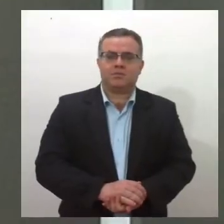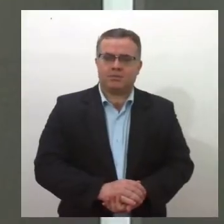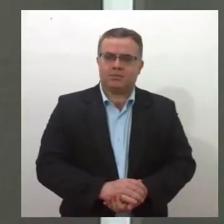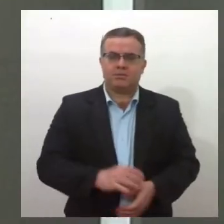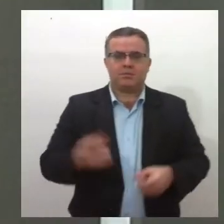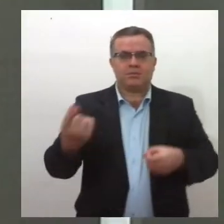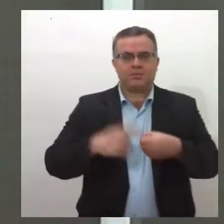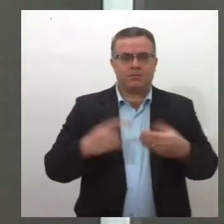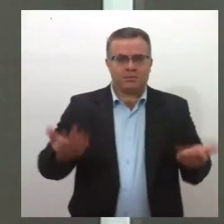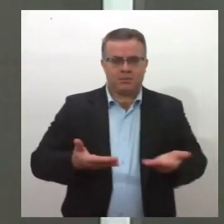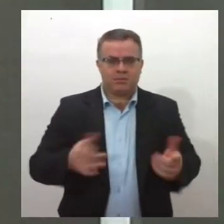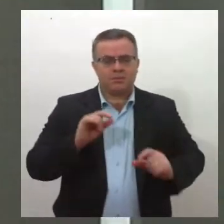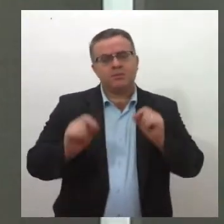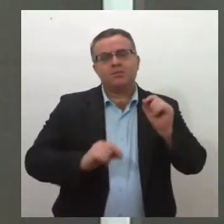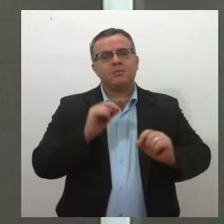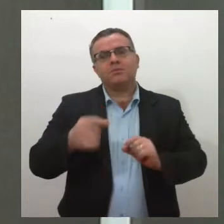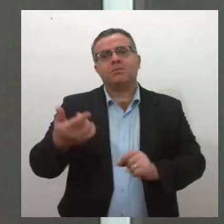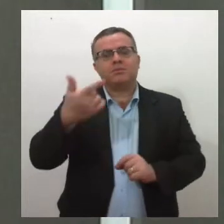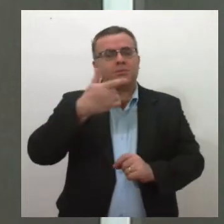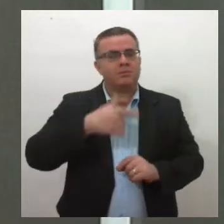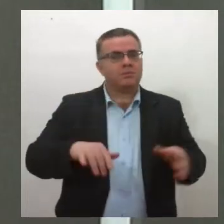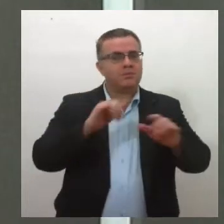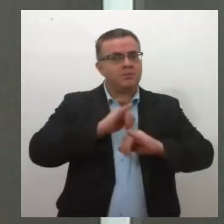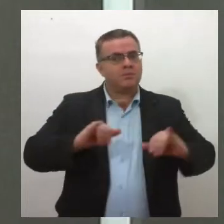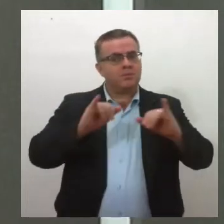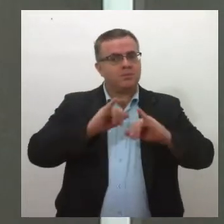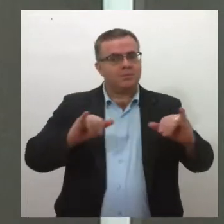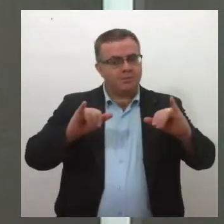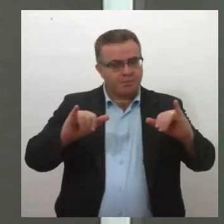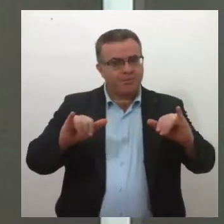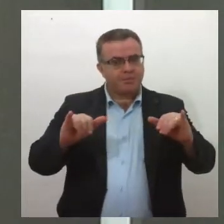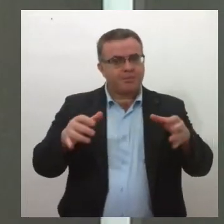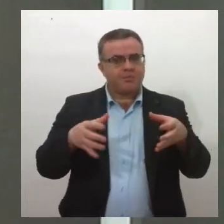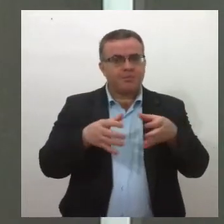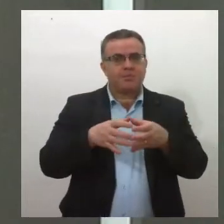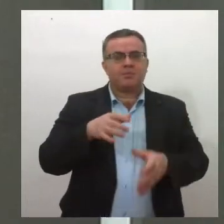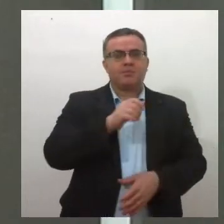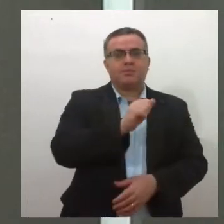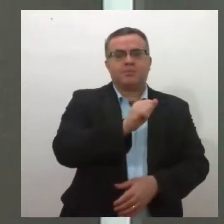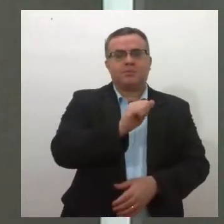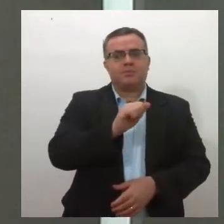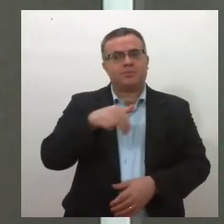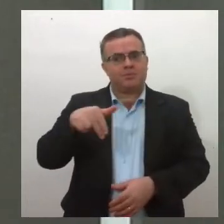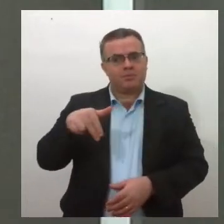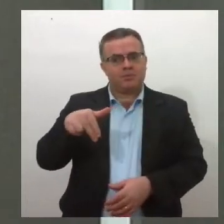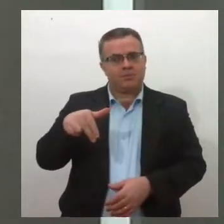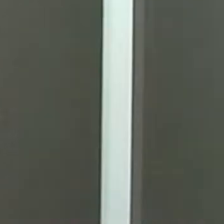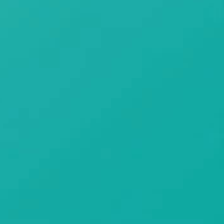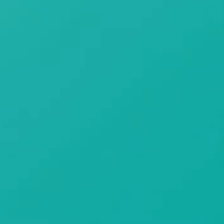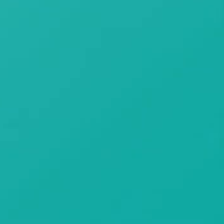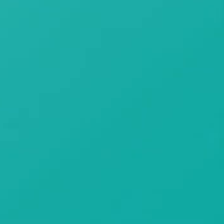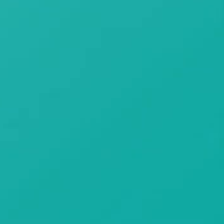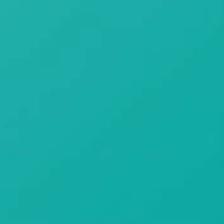Estamos de volta e agora com mais notícias do Parlamento Estadual, porque chegou a hora da Agência de Notícias, Alese.